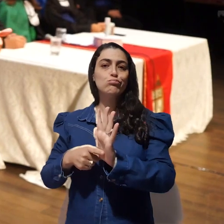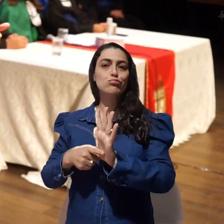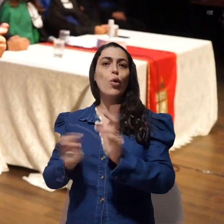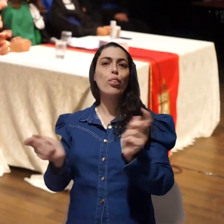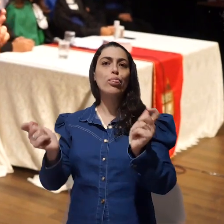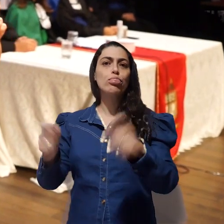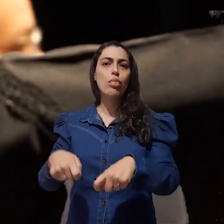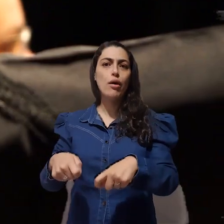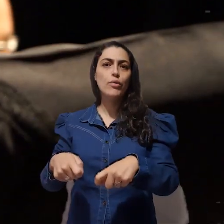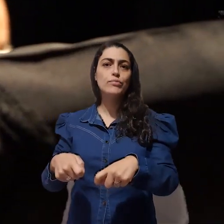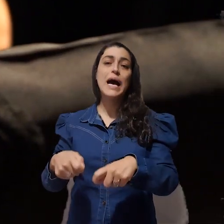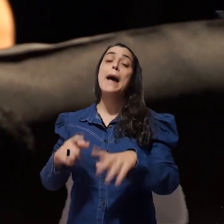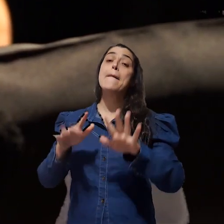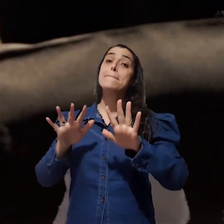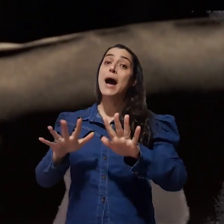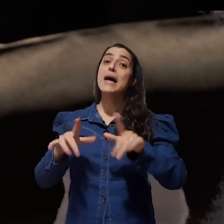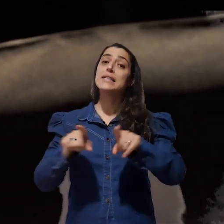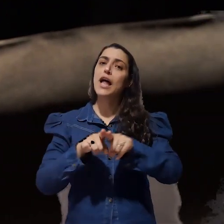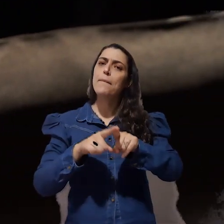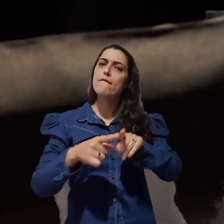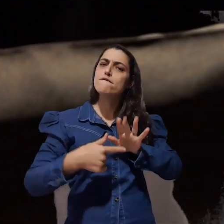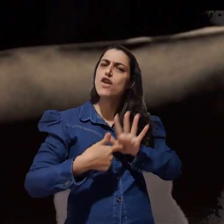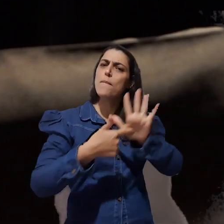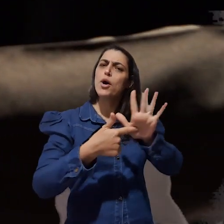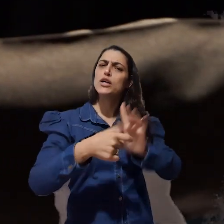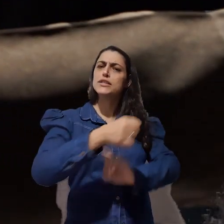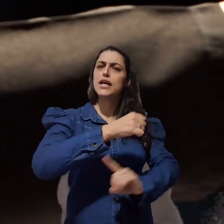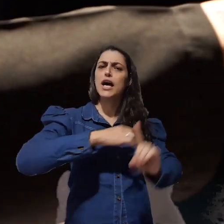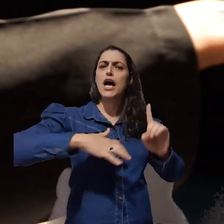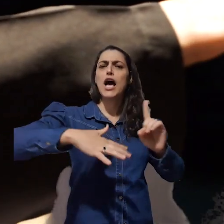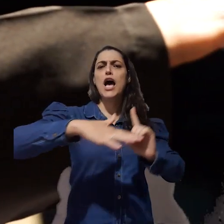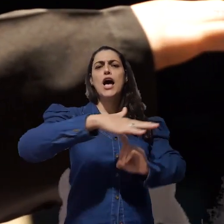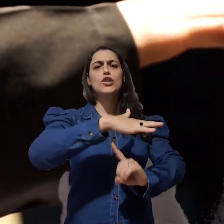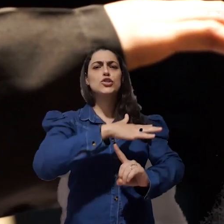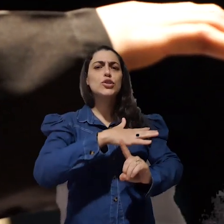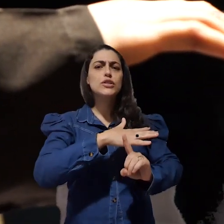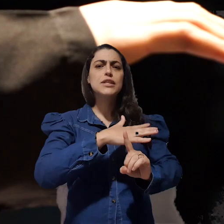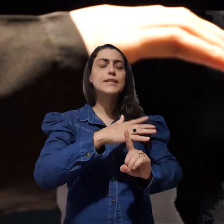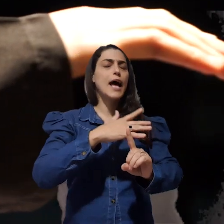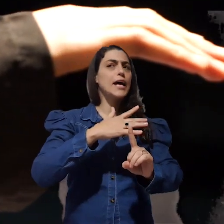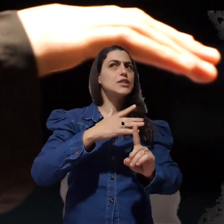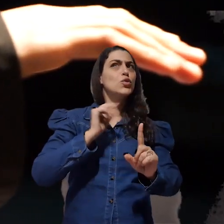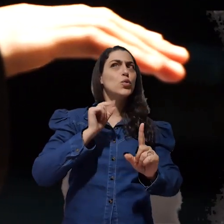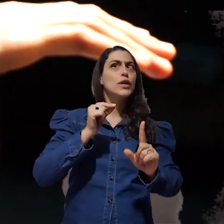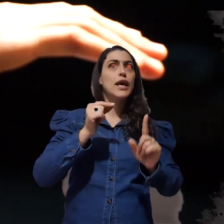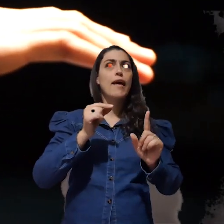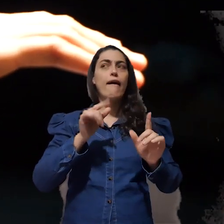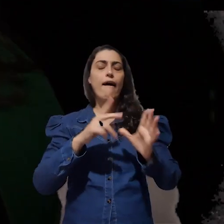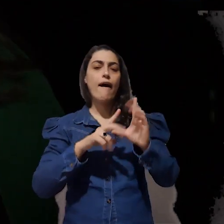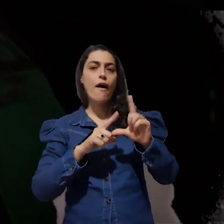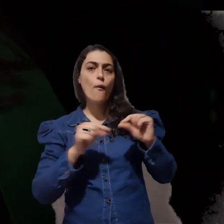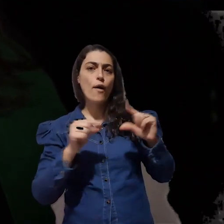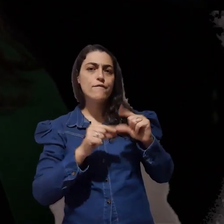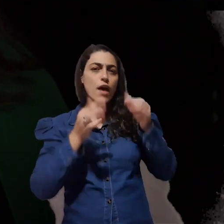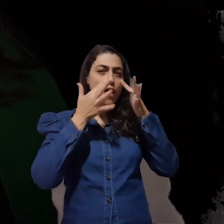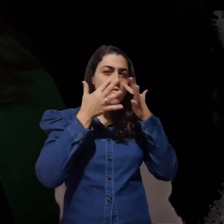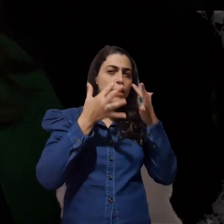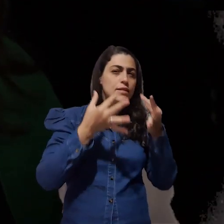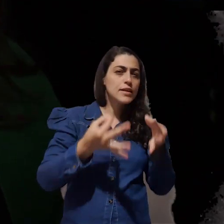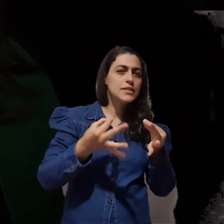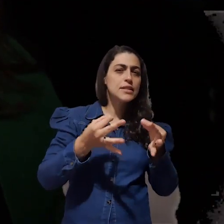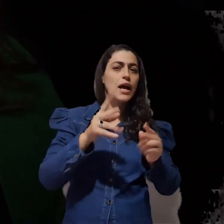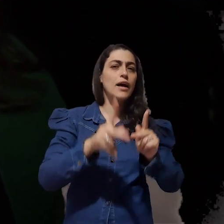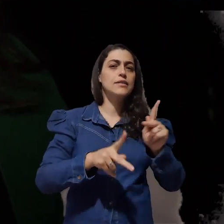de possibilitá-los a essa etapa na formação, mas também de sinalizar para a sociedade que a universidade está atenta,